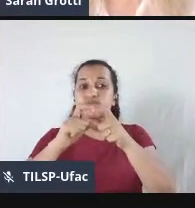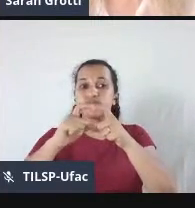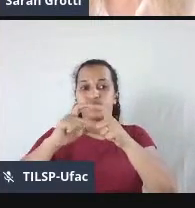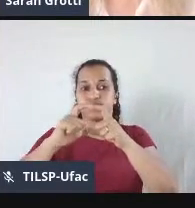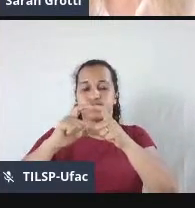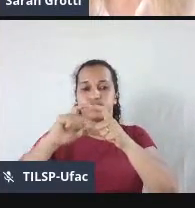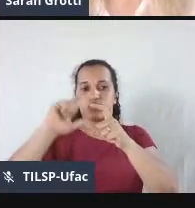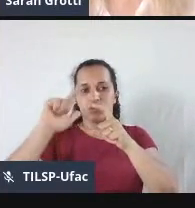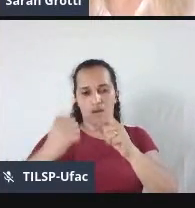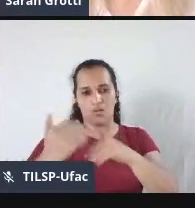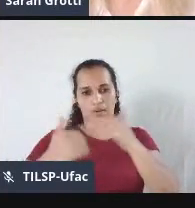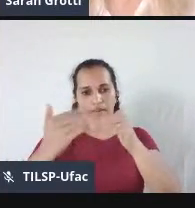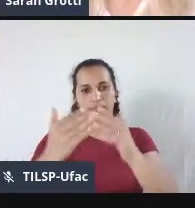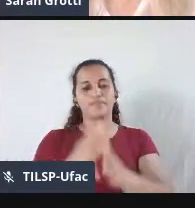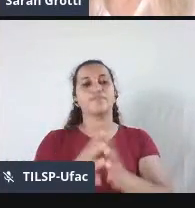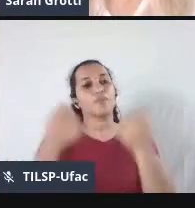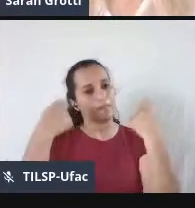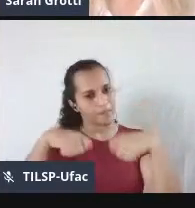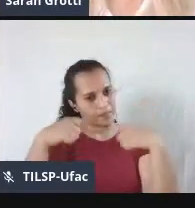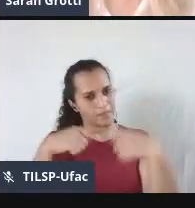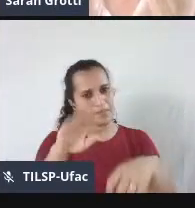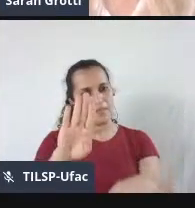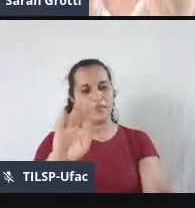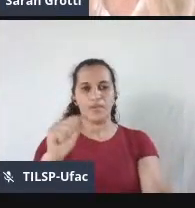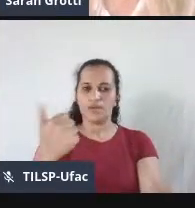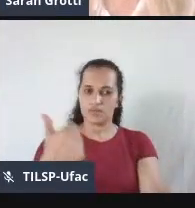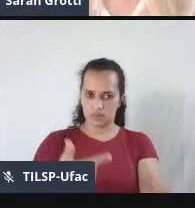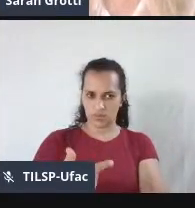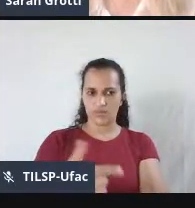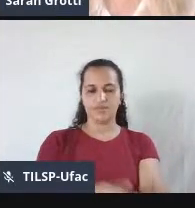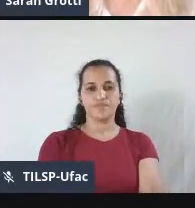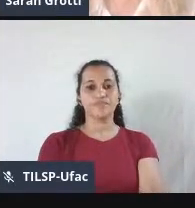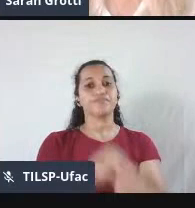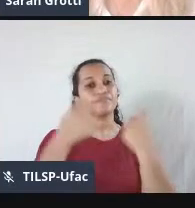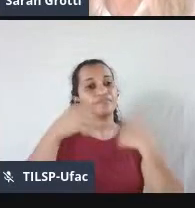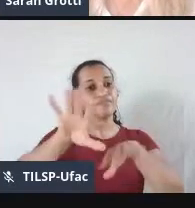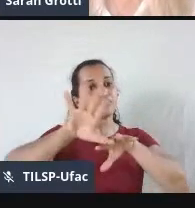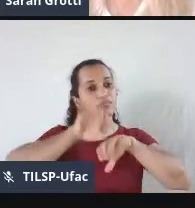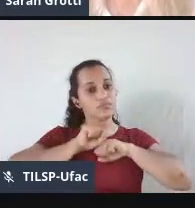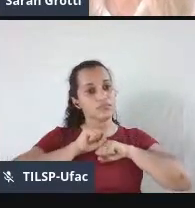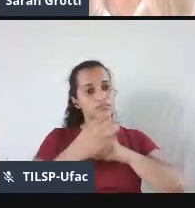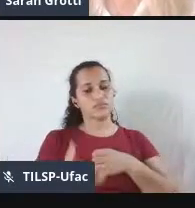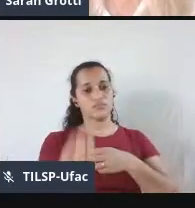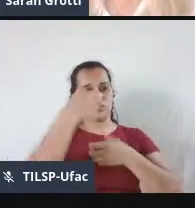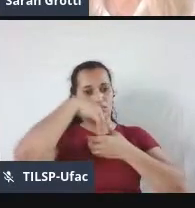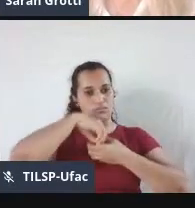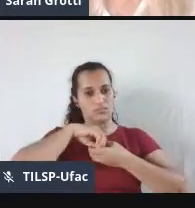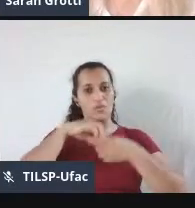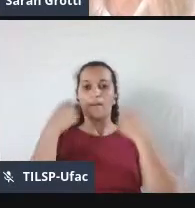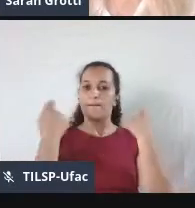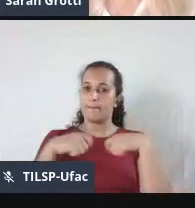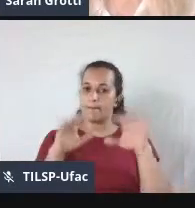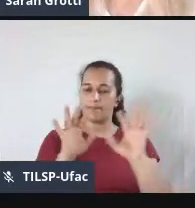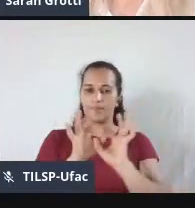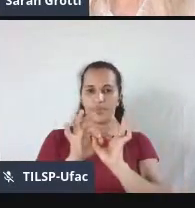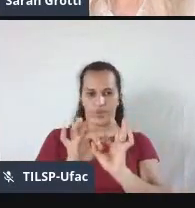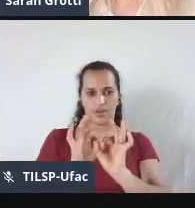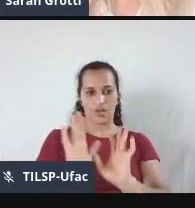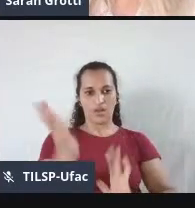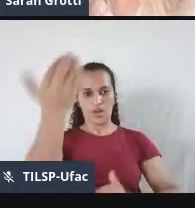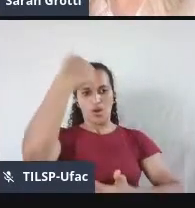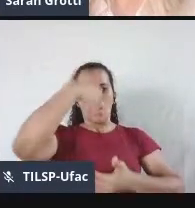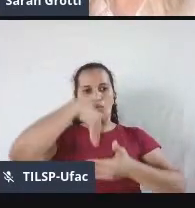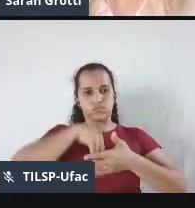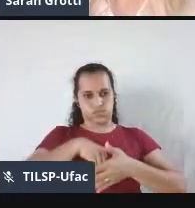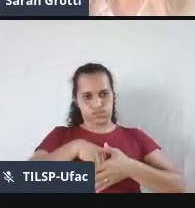B12. Para ser absorvido no organismo, ela precisa se ligar ao fator intrínseco produzido no estômago, ou